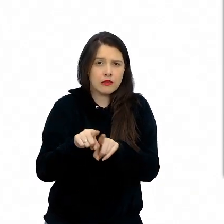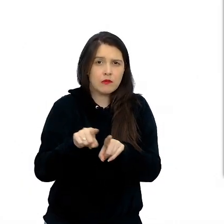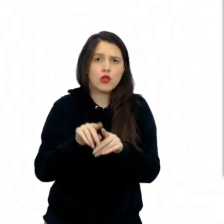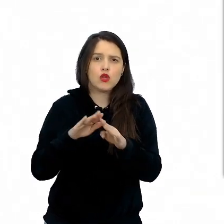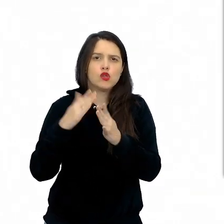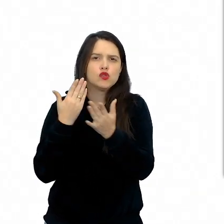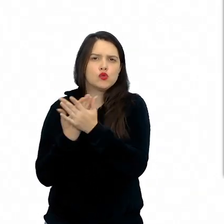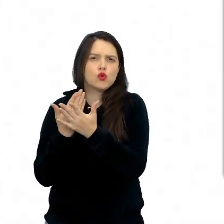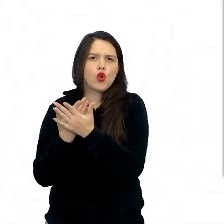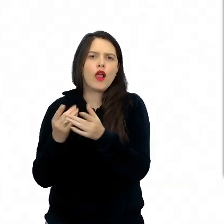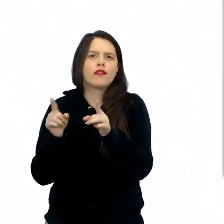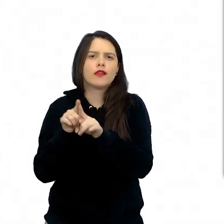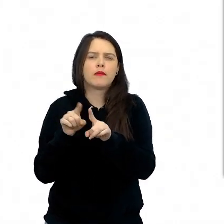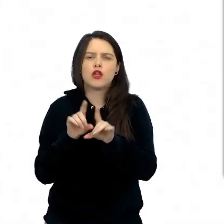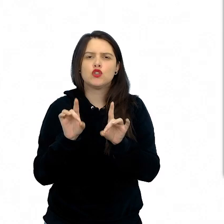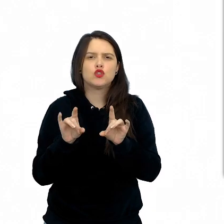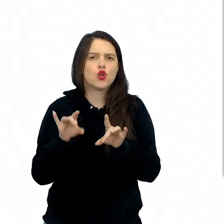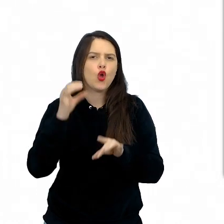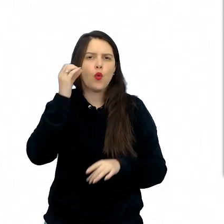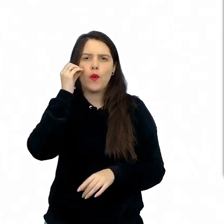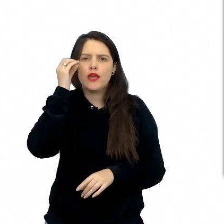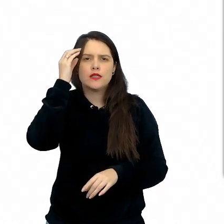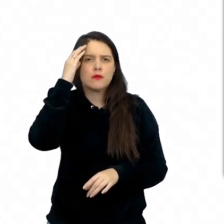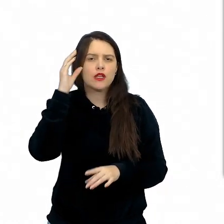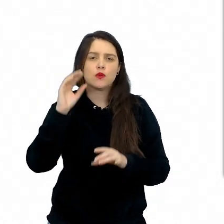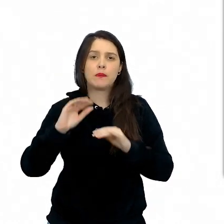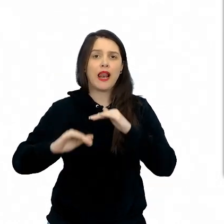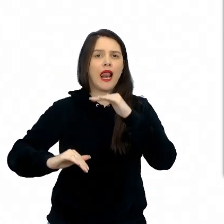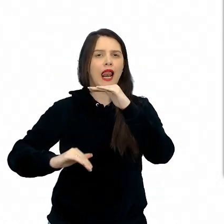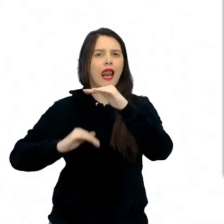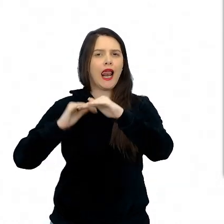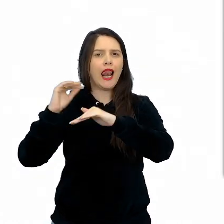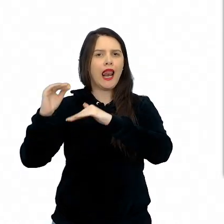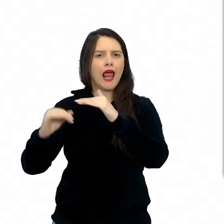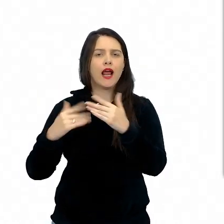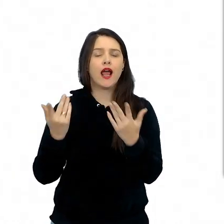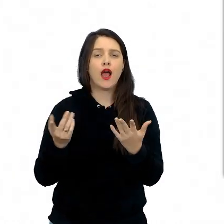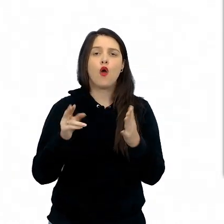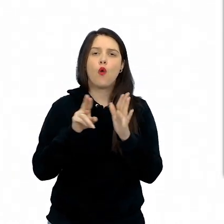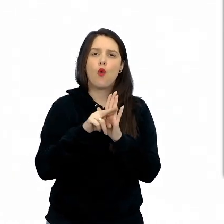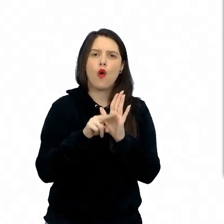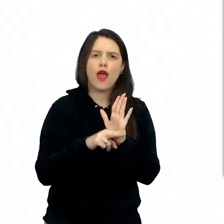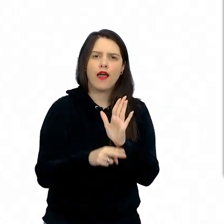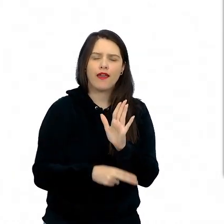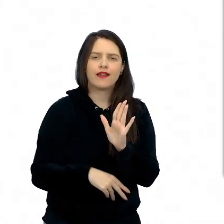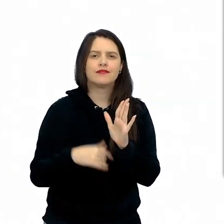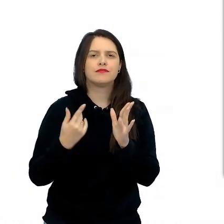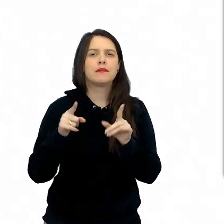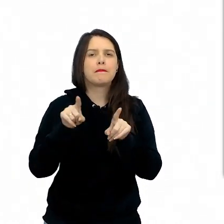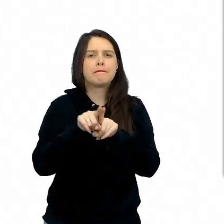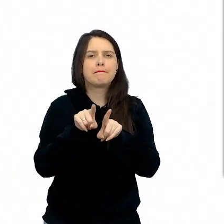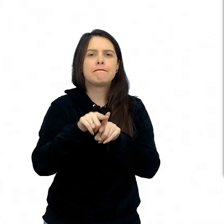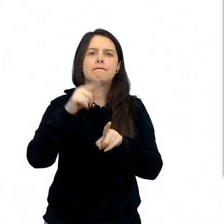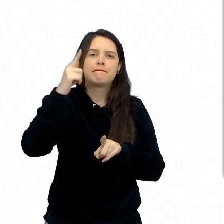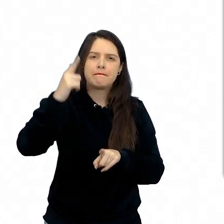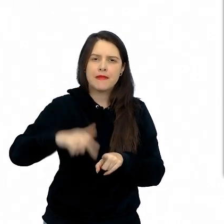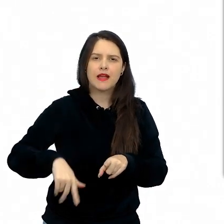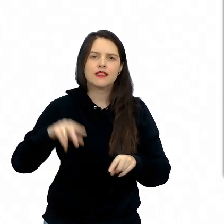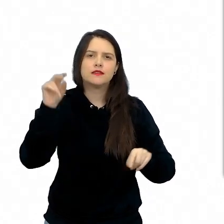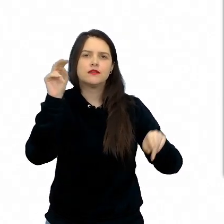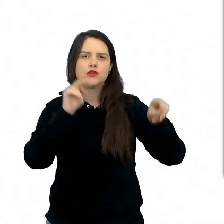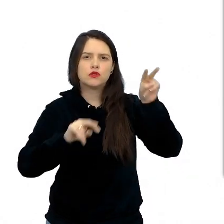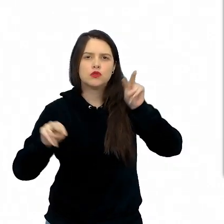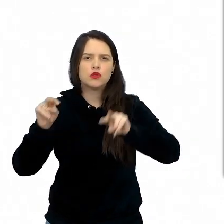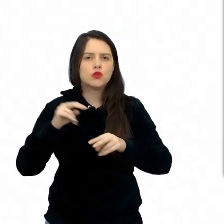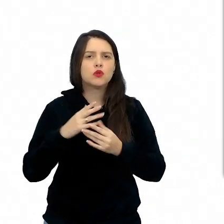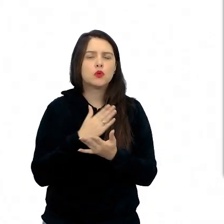inclui não somente o conhecimento do conteúdo a ser desenvolvido naquela série ou ano, mas também de situar em que